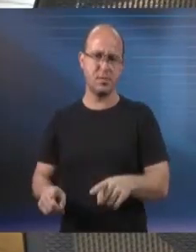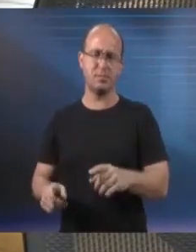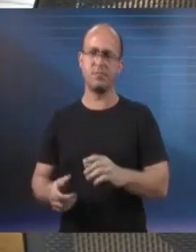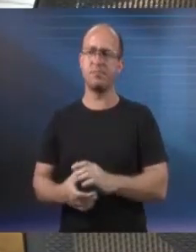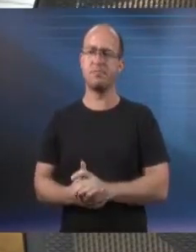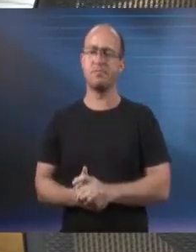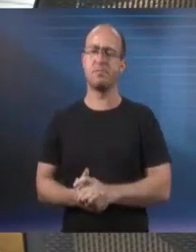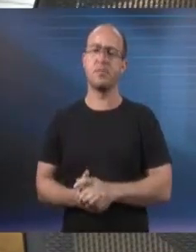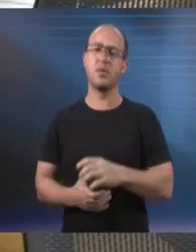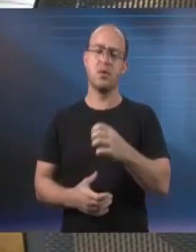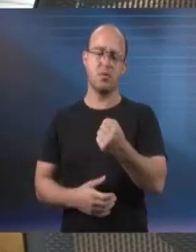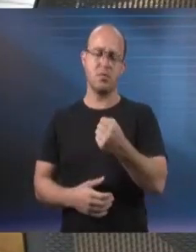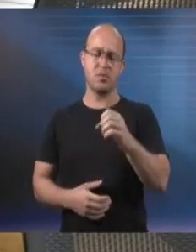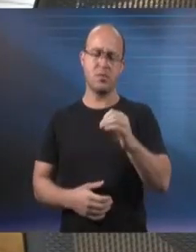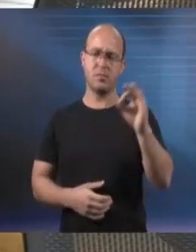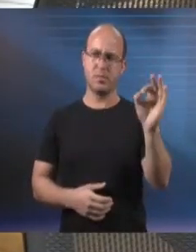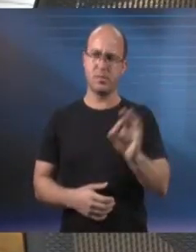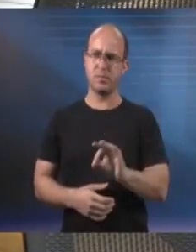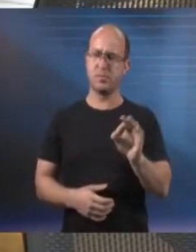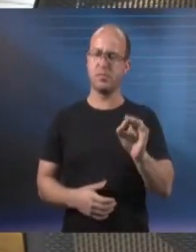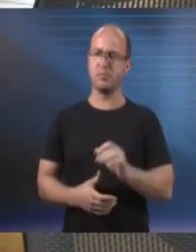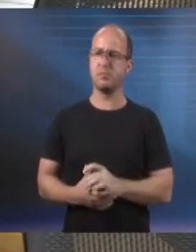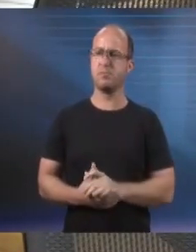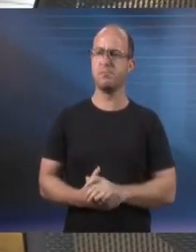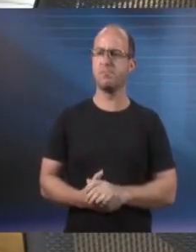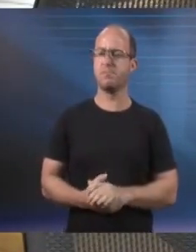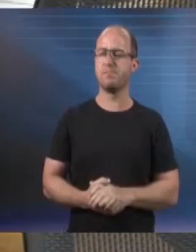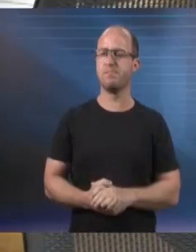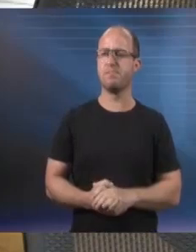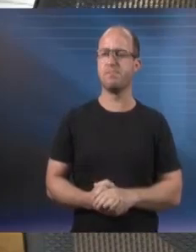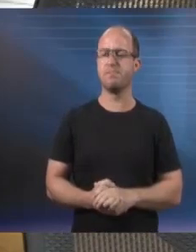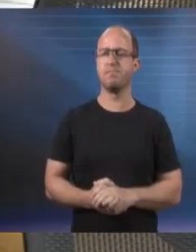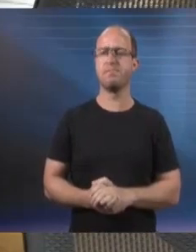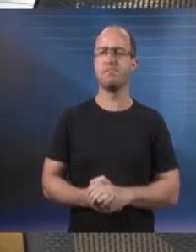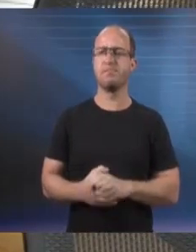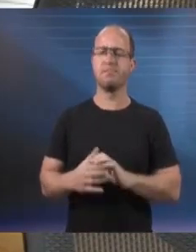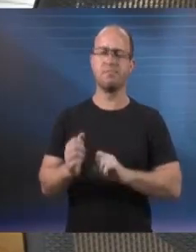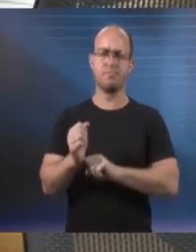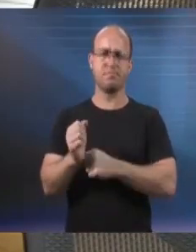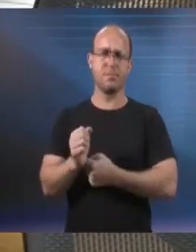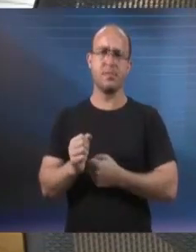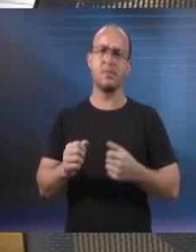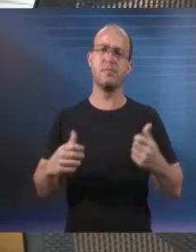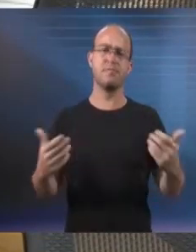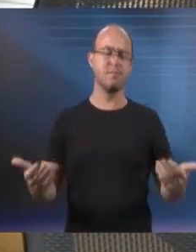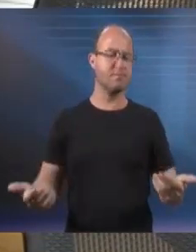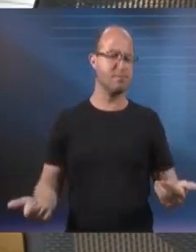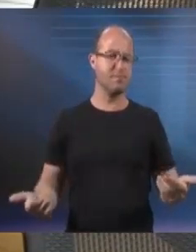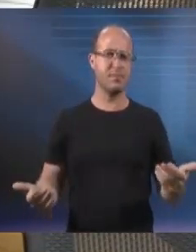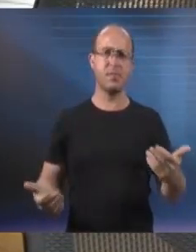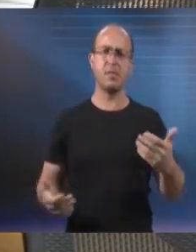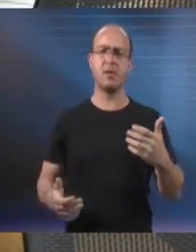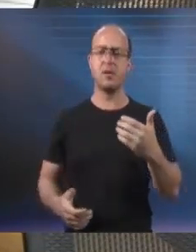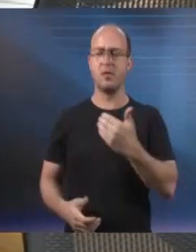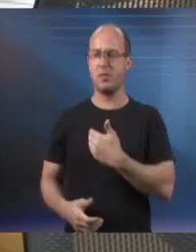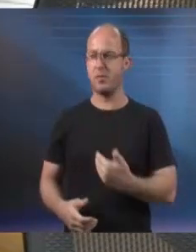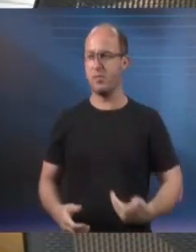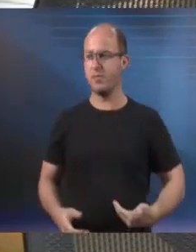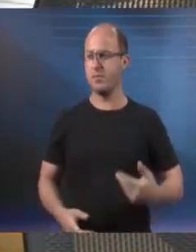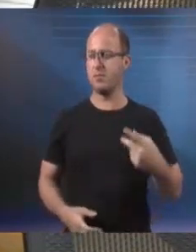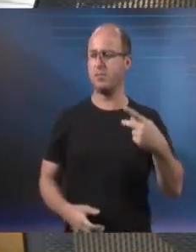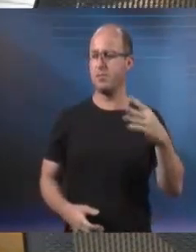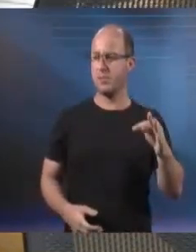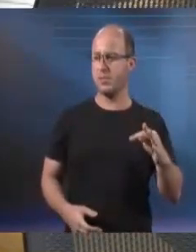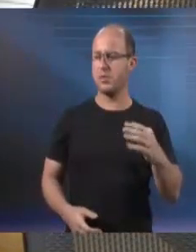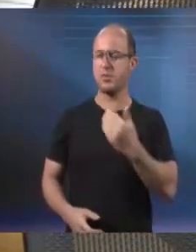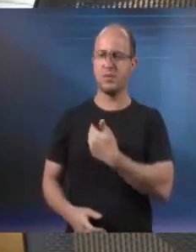Meio. 80% foi cortado, foi contingenciado. Então é assim que o governo PT, que